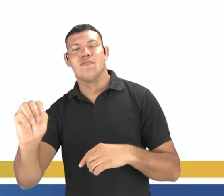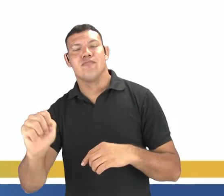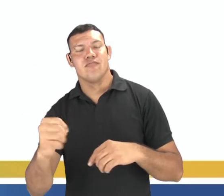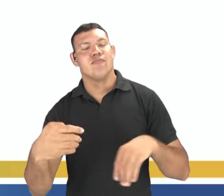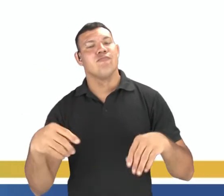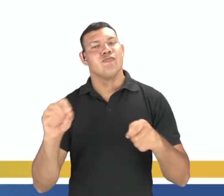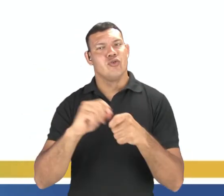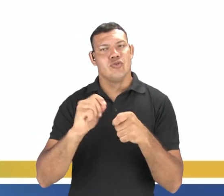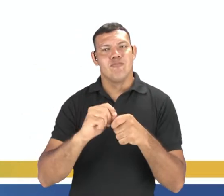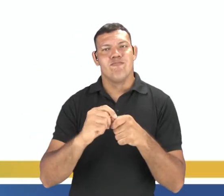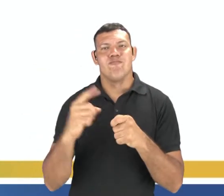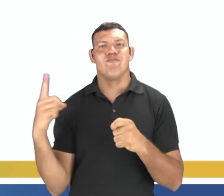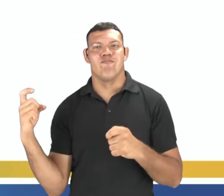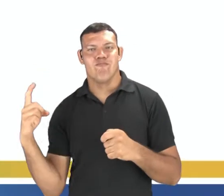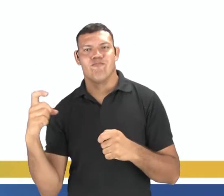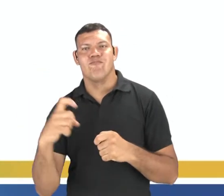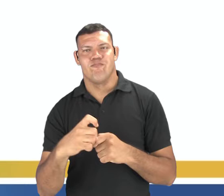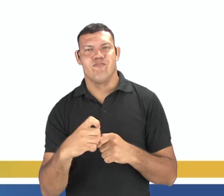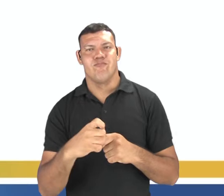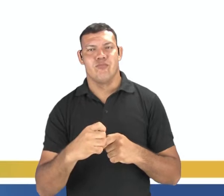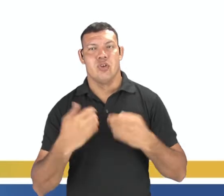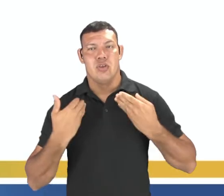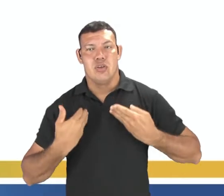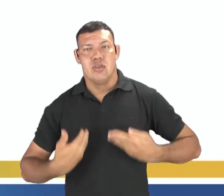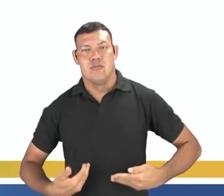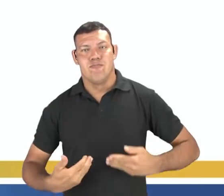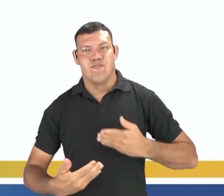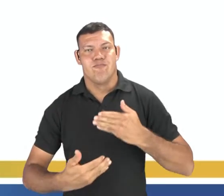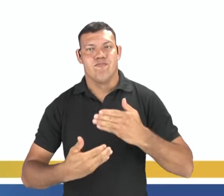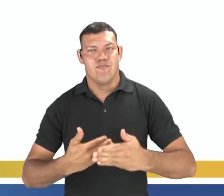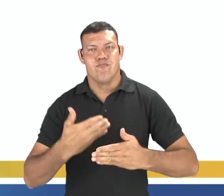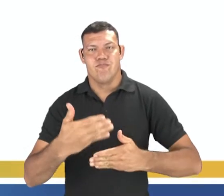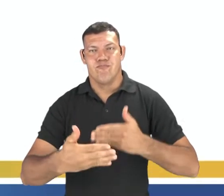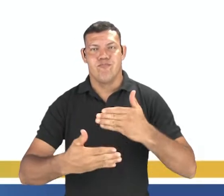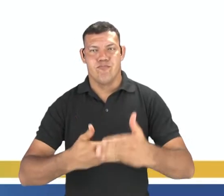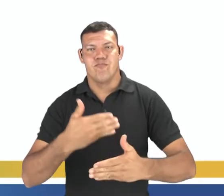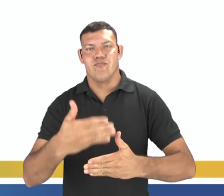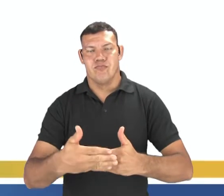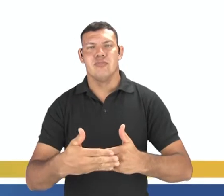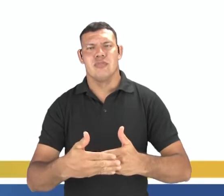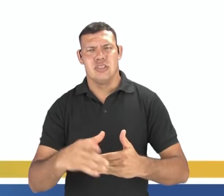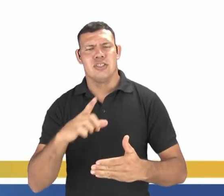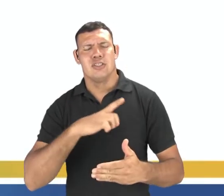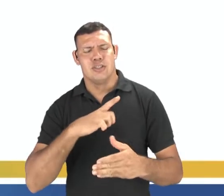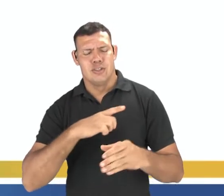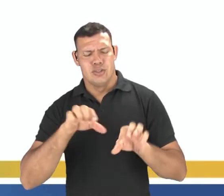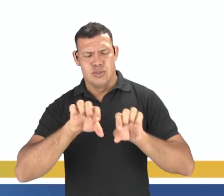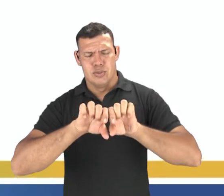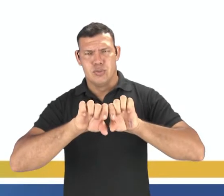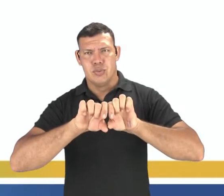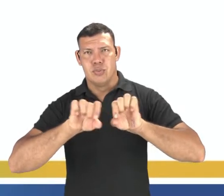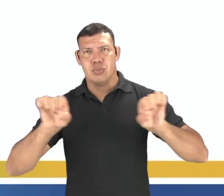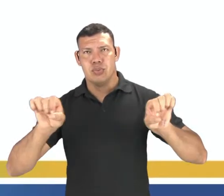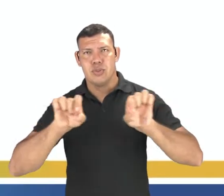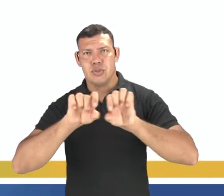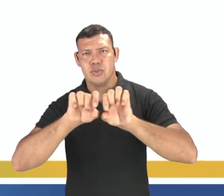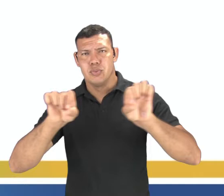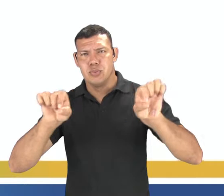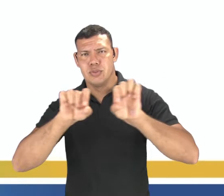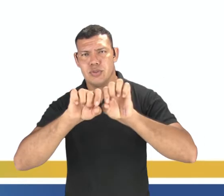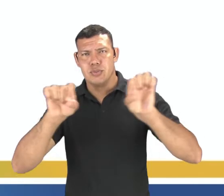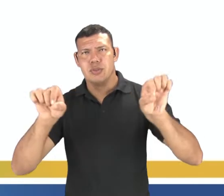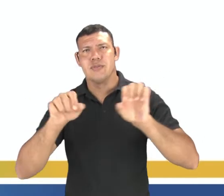produzir espermatozoides a partir da puberdade. Então, aí nós temos vários tubos seminíferos.